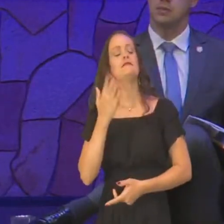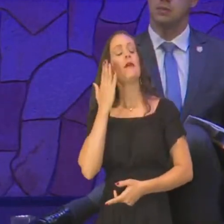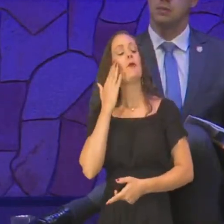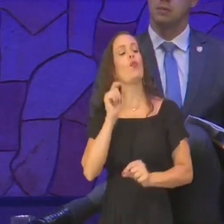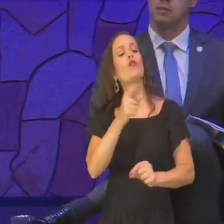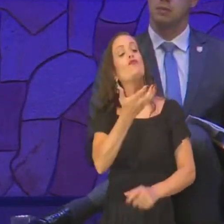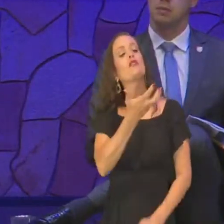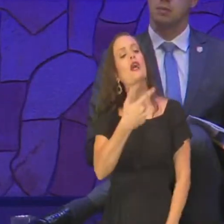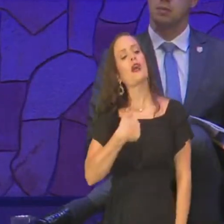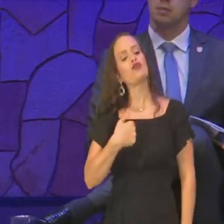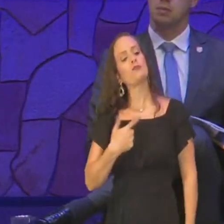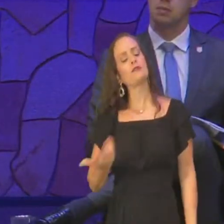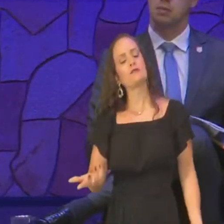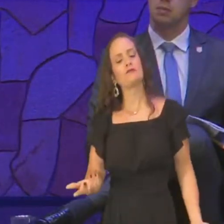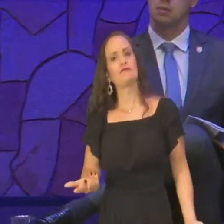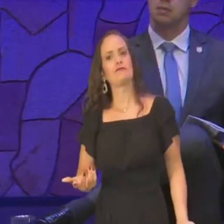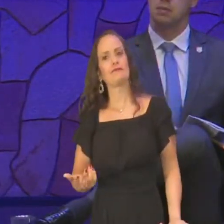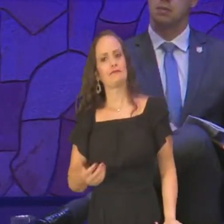intenções.